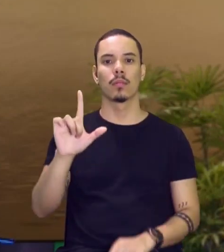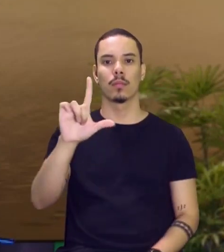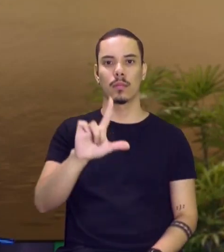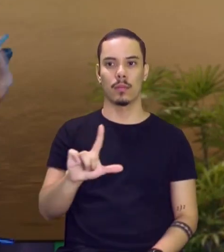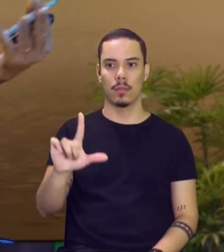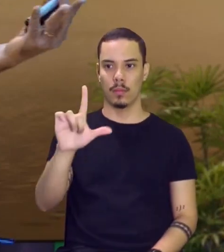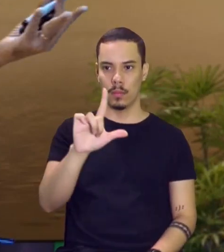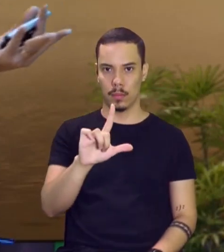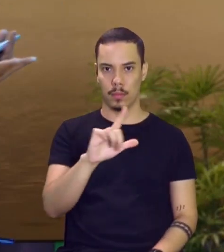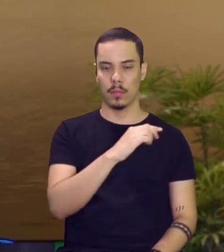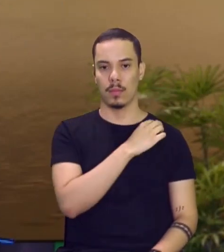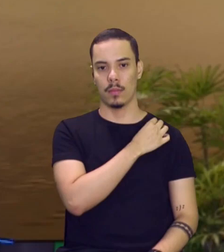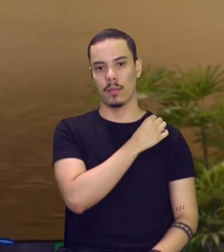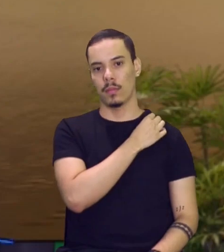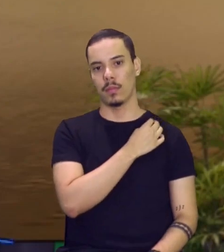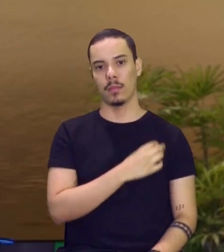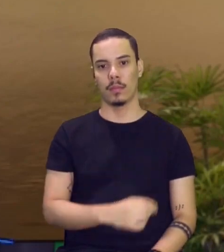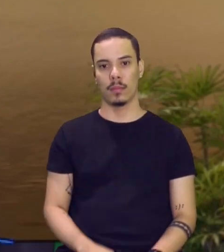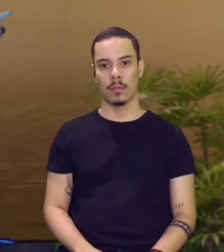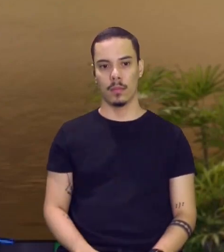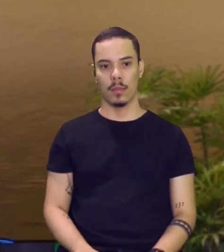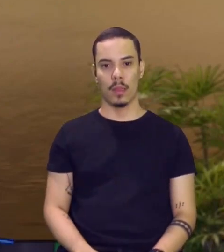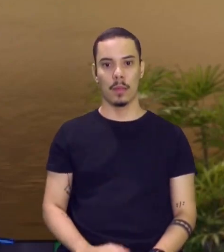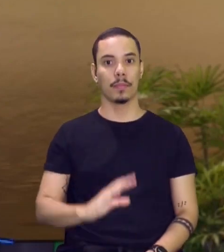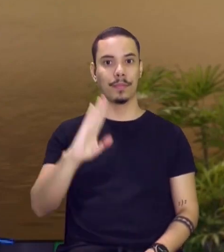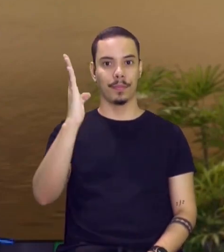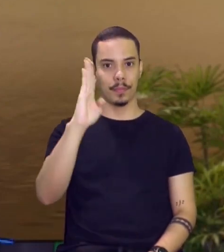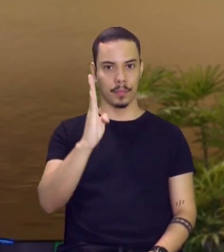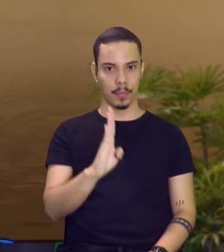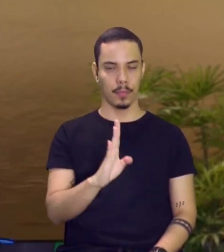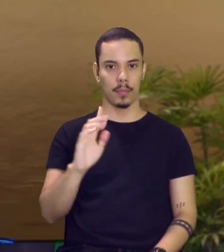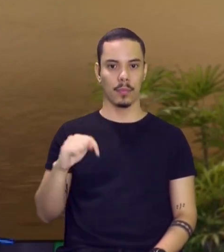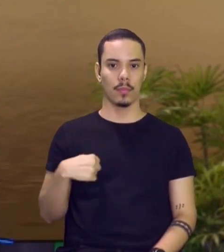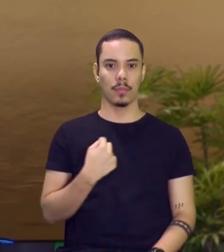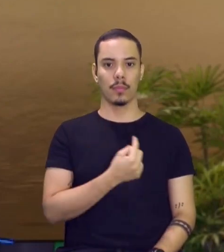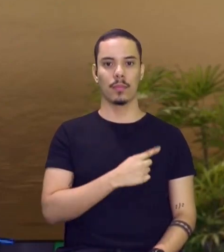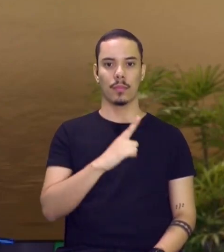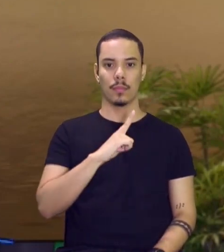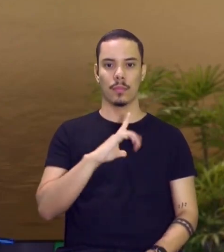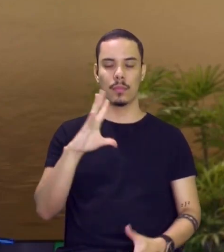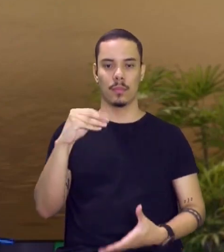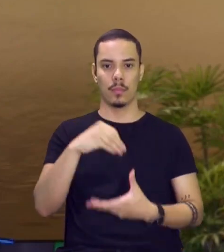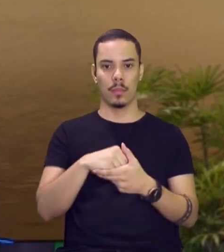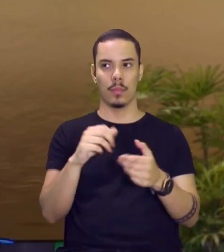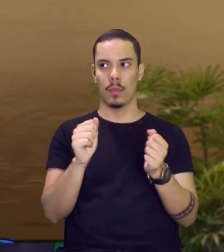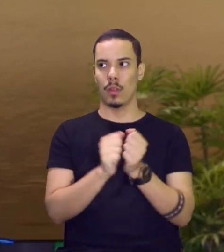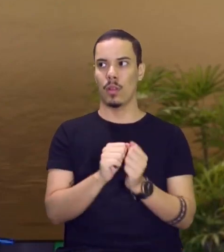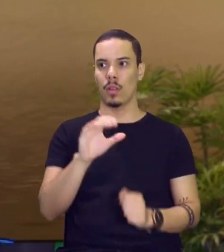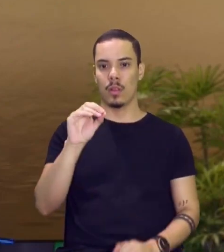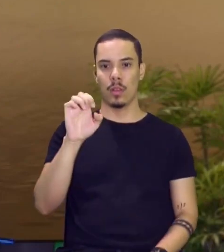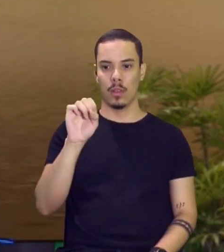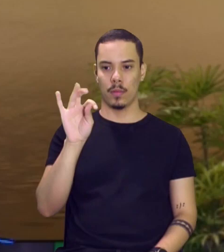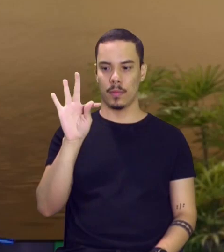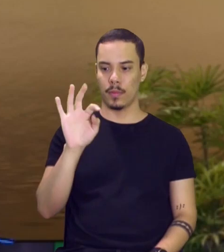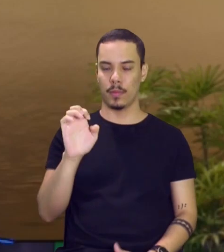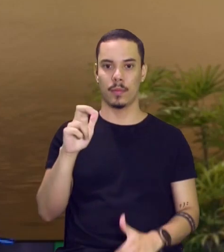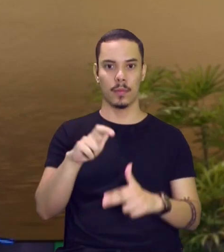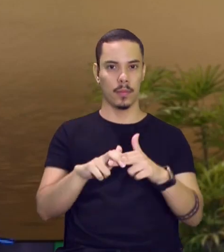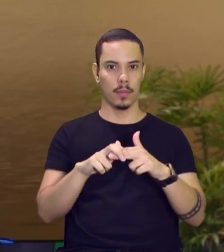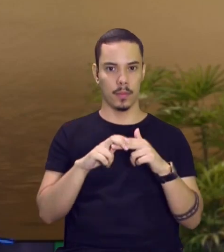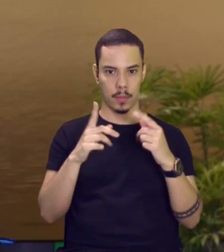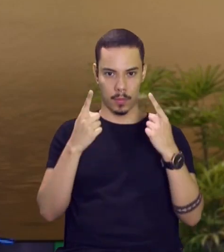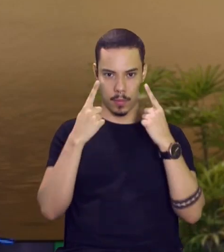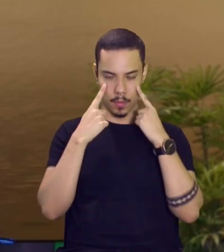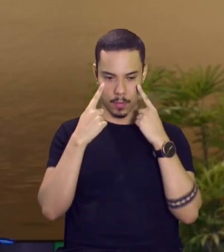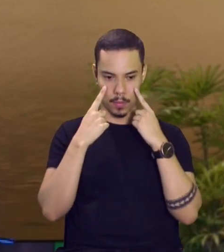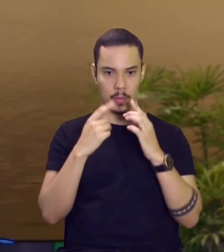Londres. E no Brasil como um todo, nós estamos na porção oeste, tá? Portanto, vejam bem,